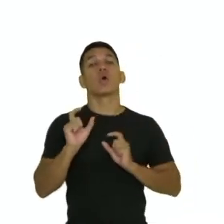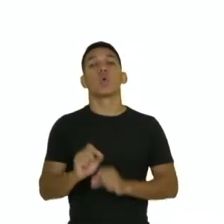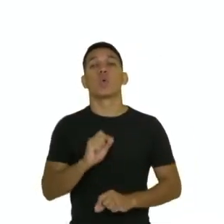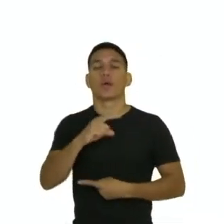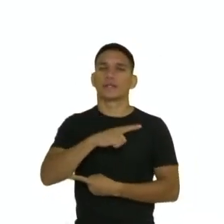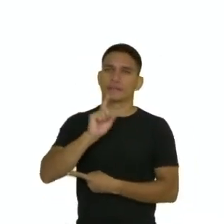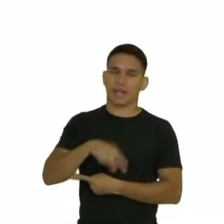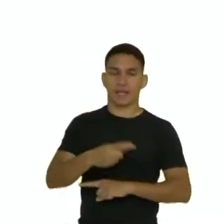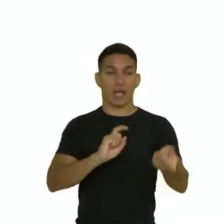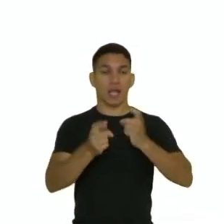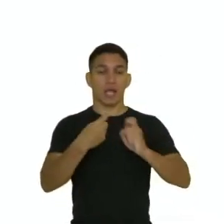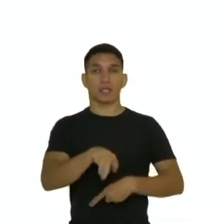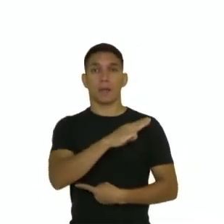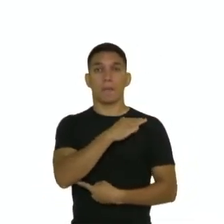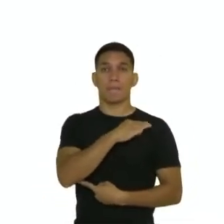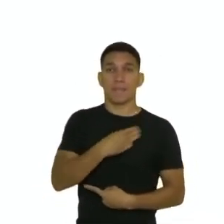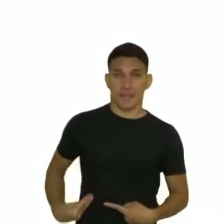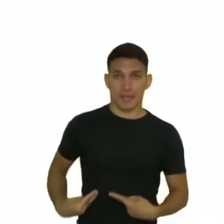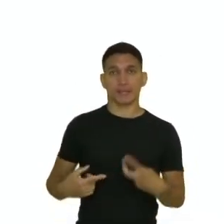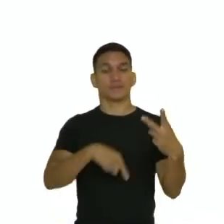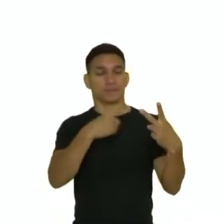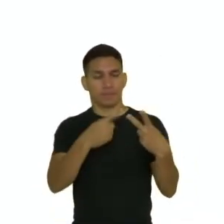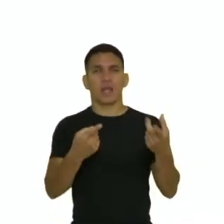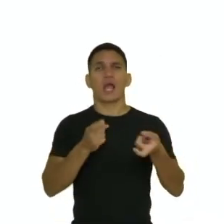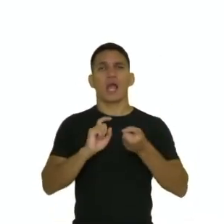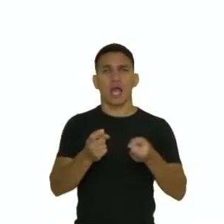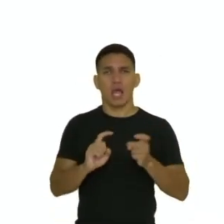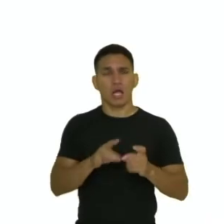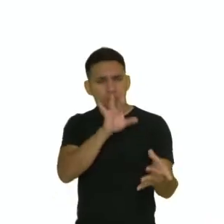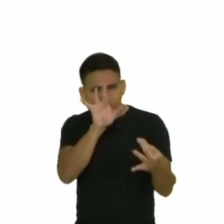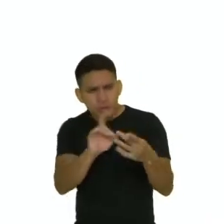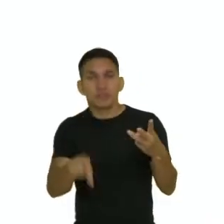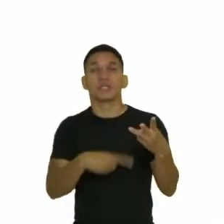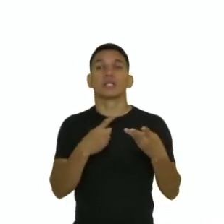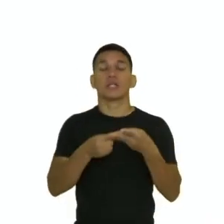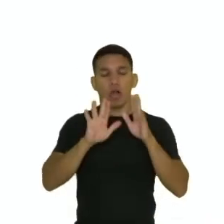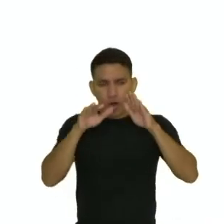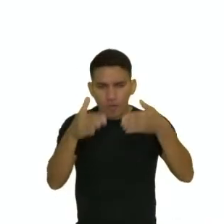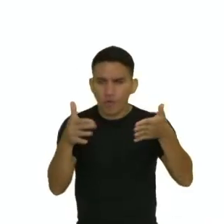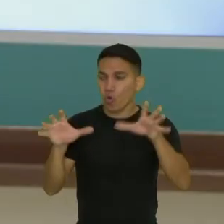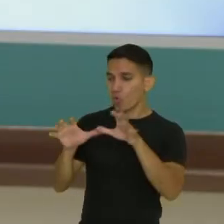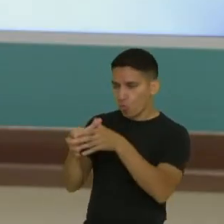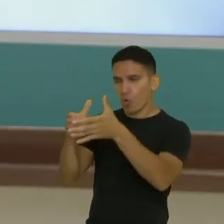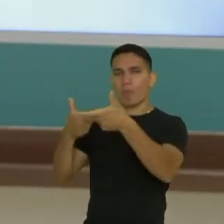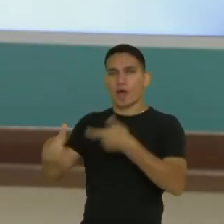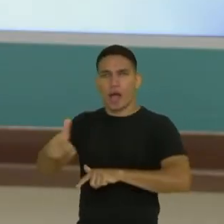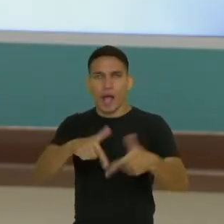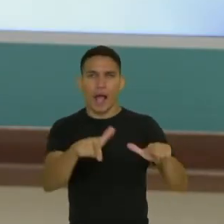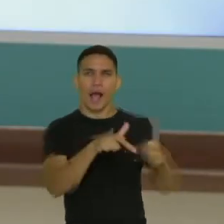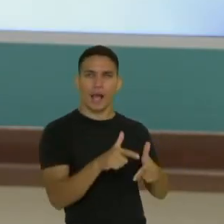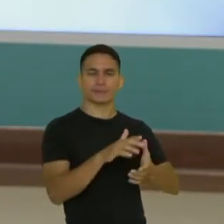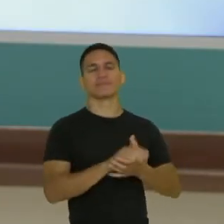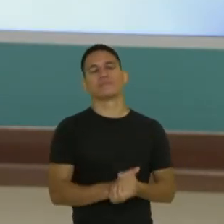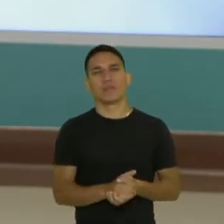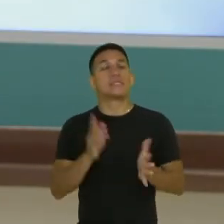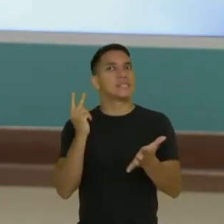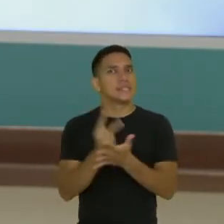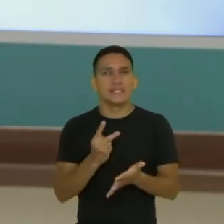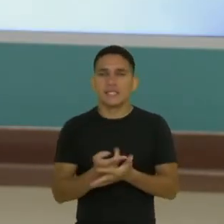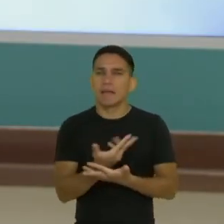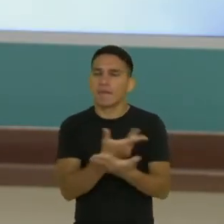até aqui, explique como funciona a tarifa externa comum do Mercosul. Agora é com você.